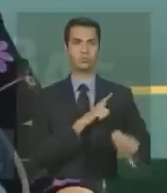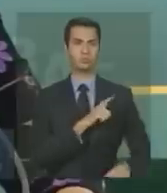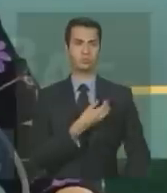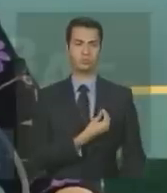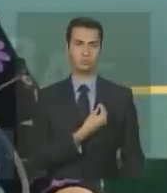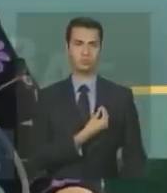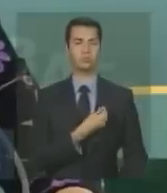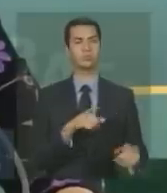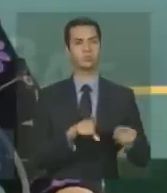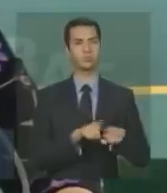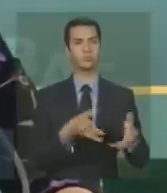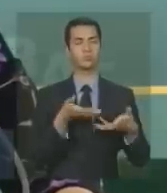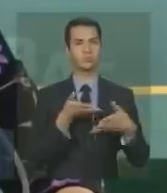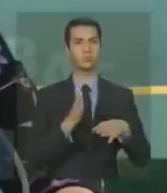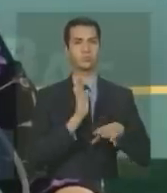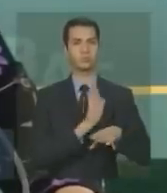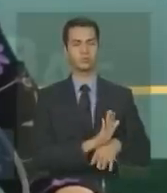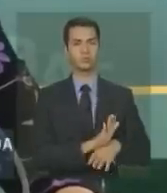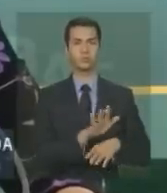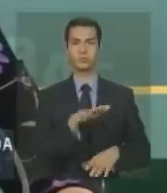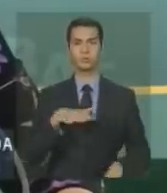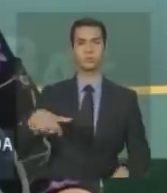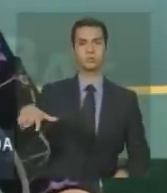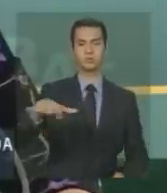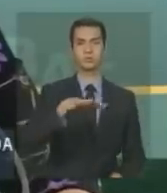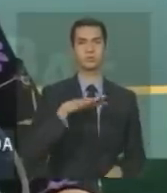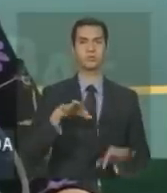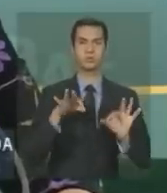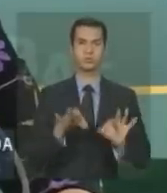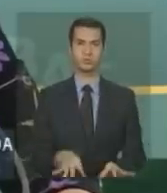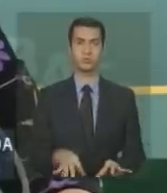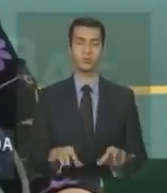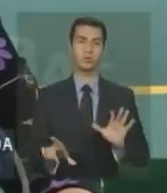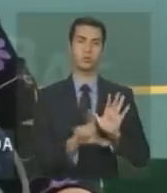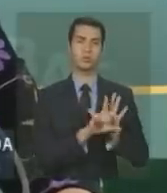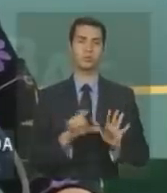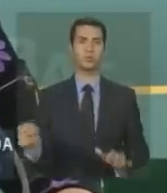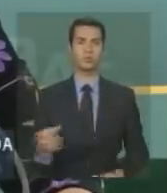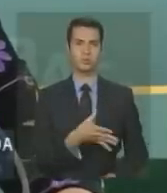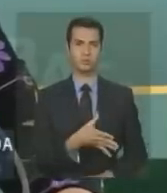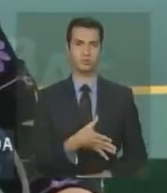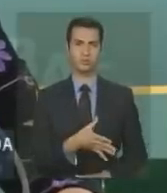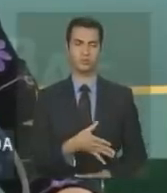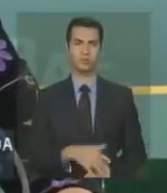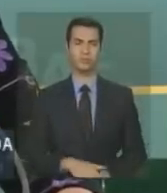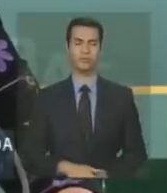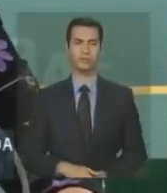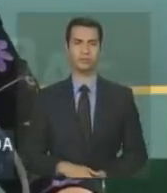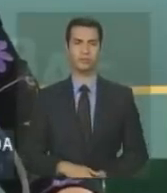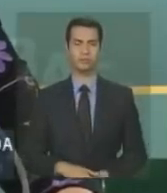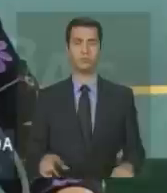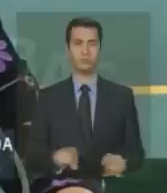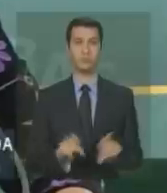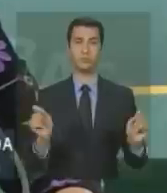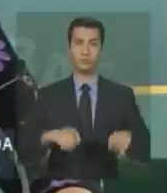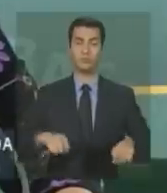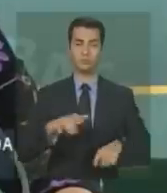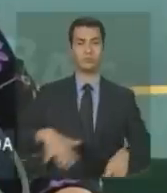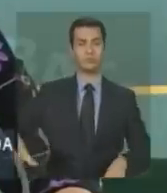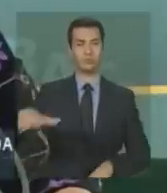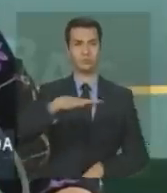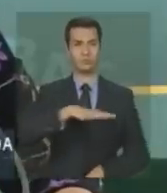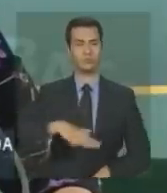garantir espaços adequados né a nova legislação e que possam criar um ambiente que seja um